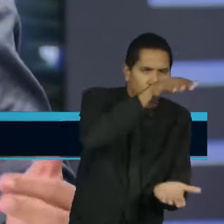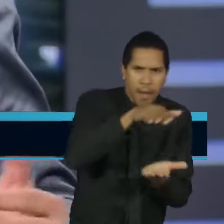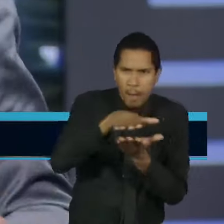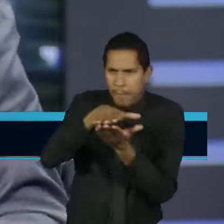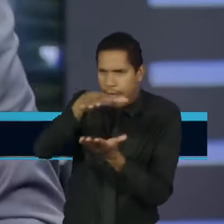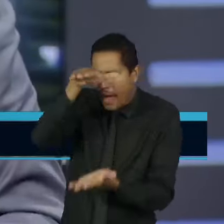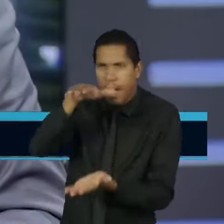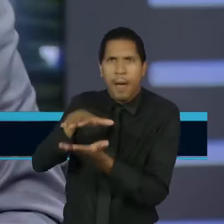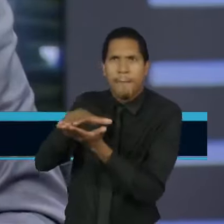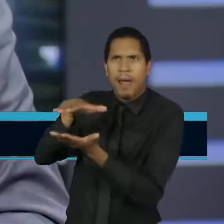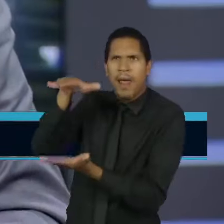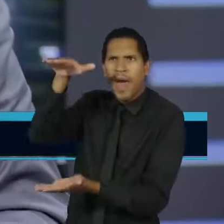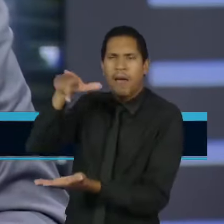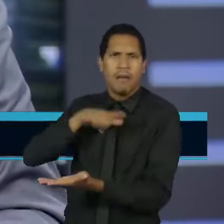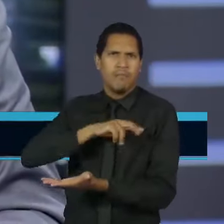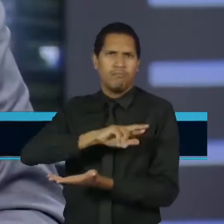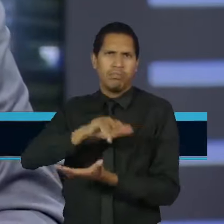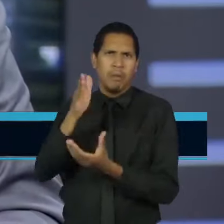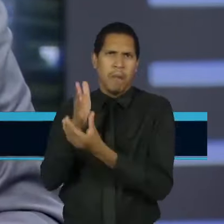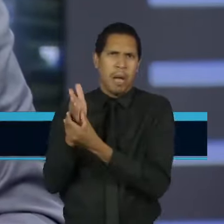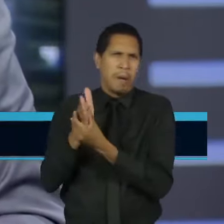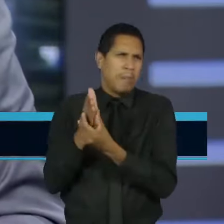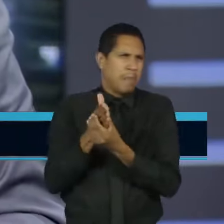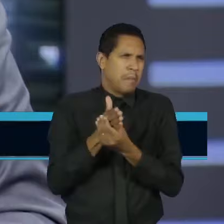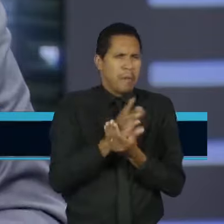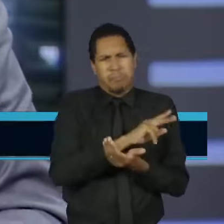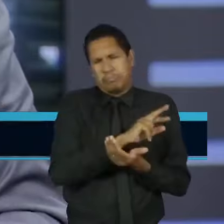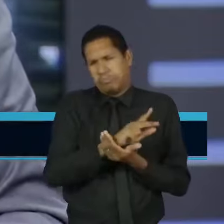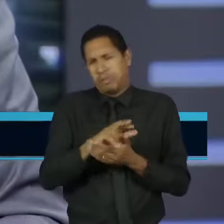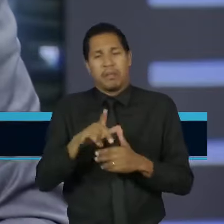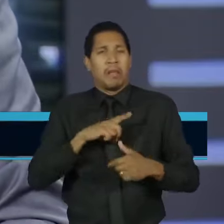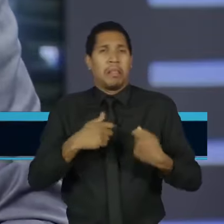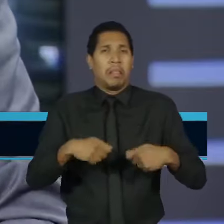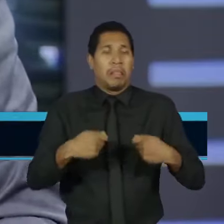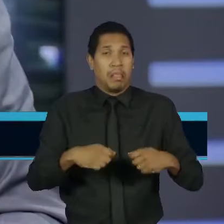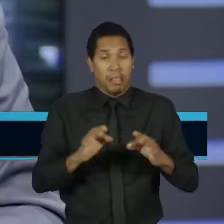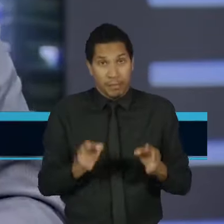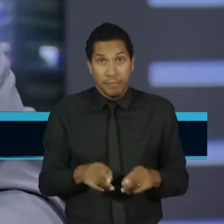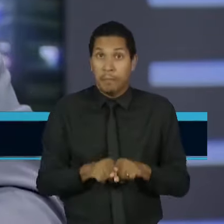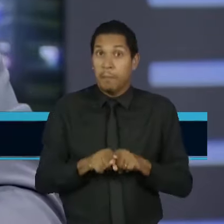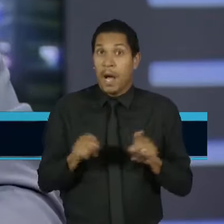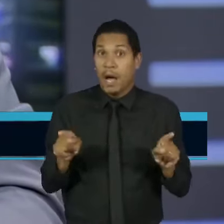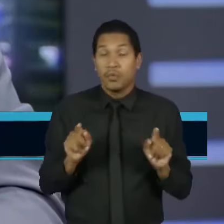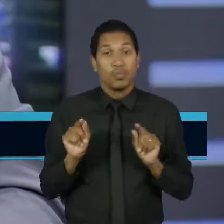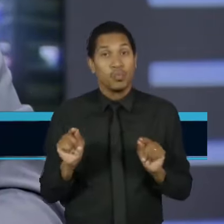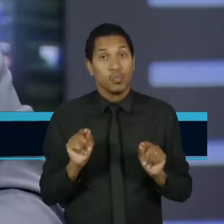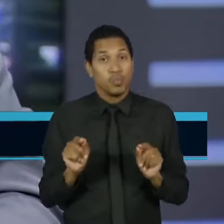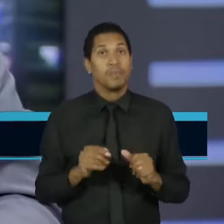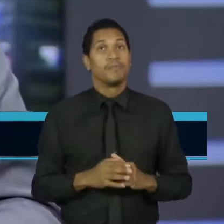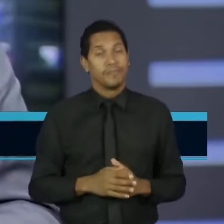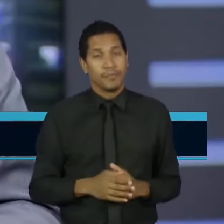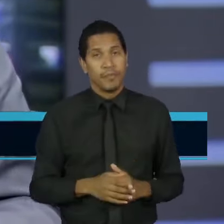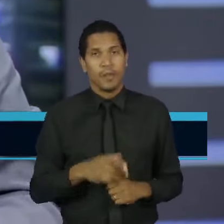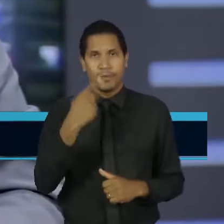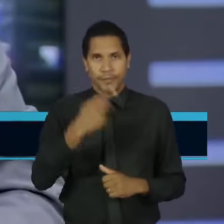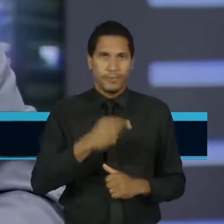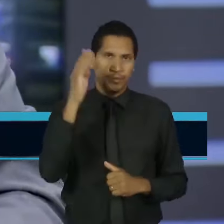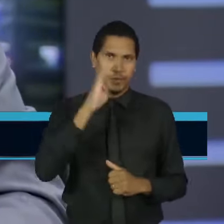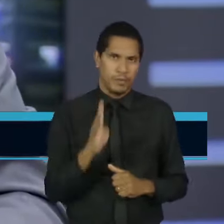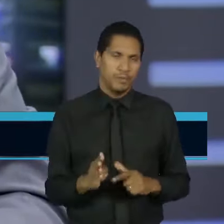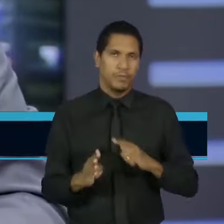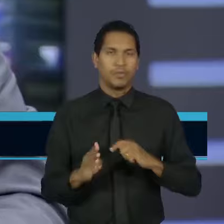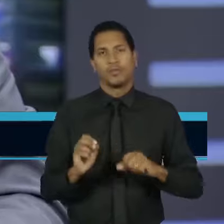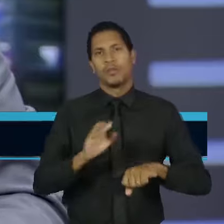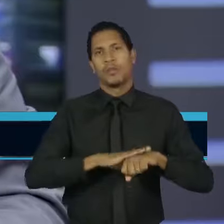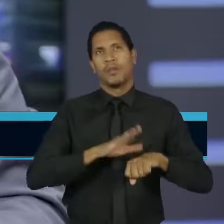pendência de processos. Realmente há uma demanda brutal. Mas, ao mesmo tempo, nós temos aqui no Brasil a